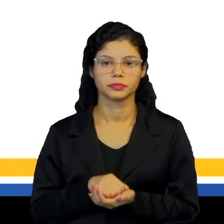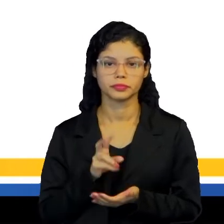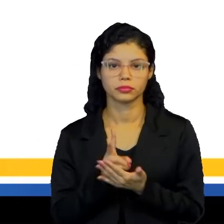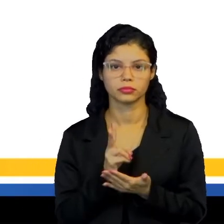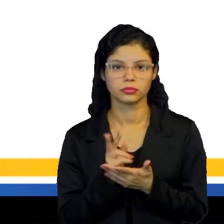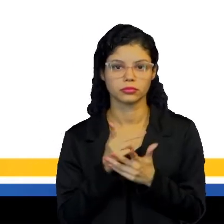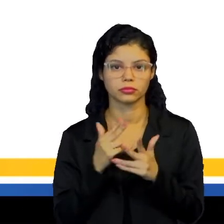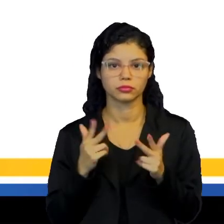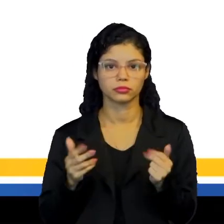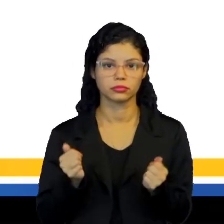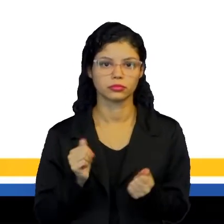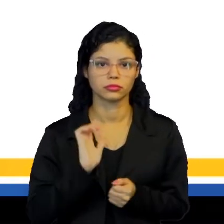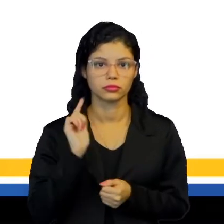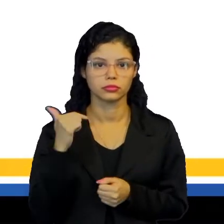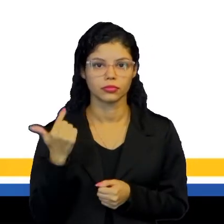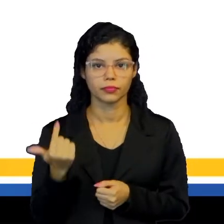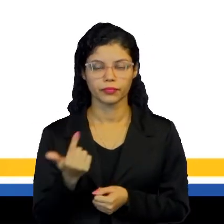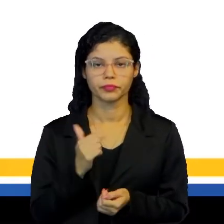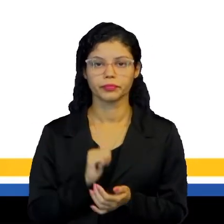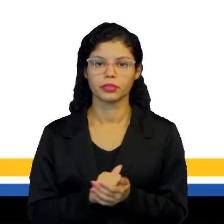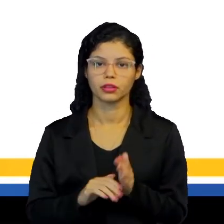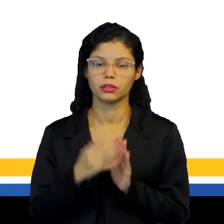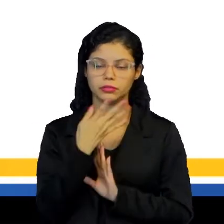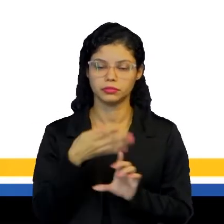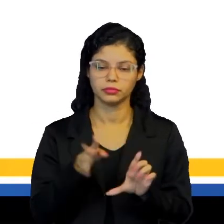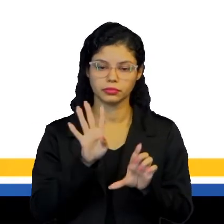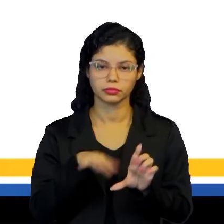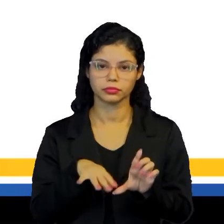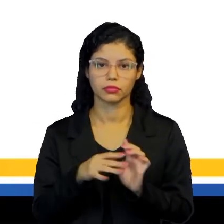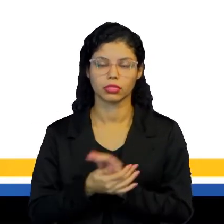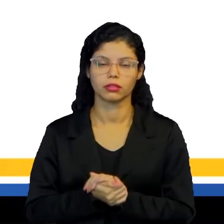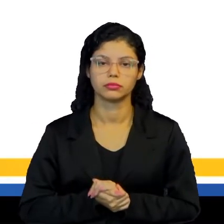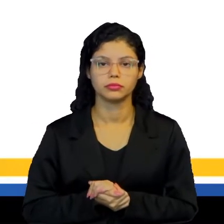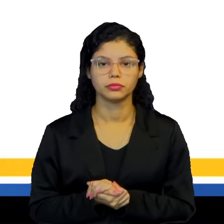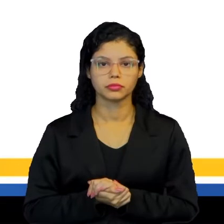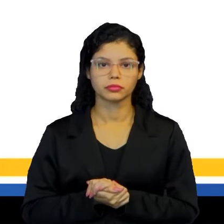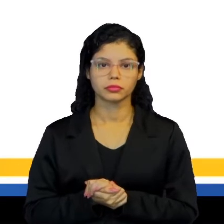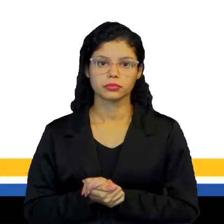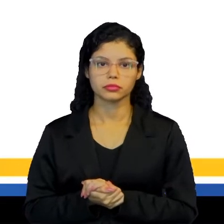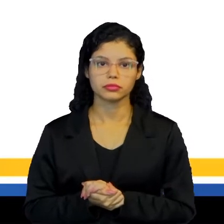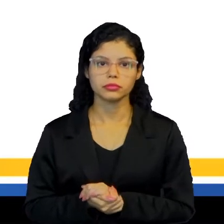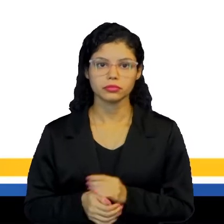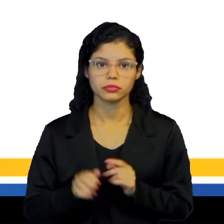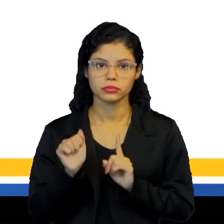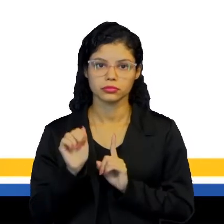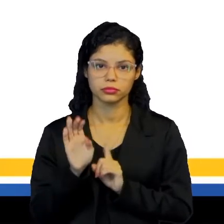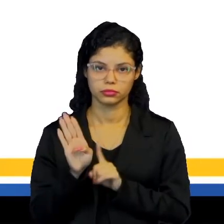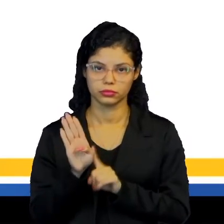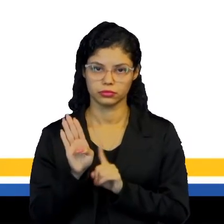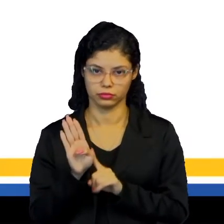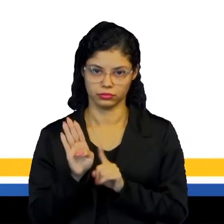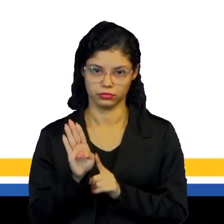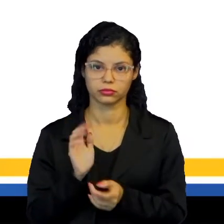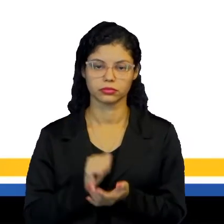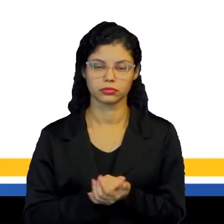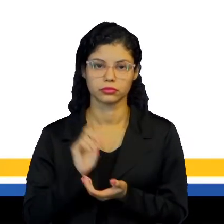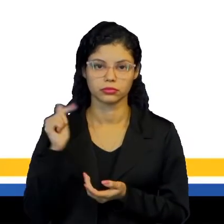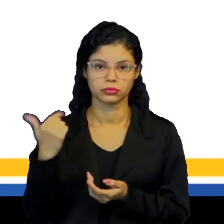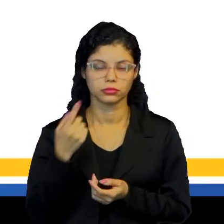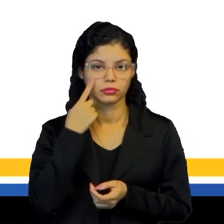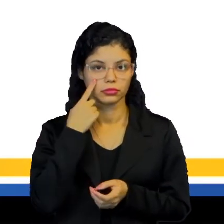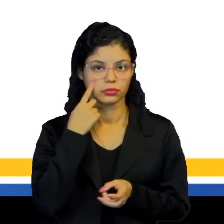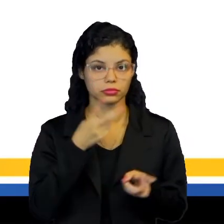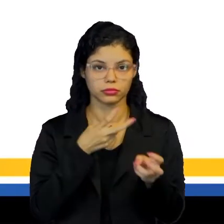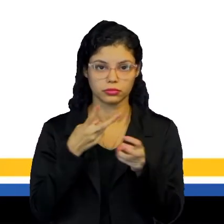mesma coisa vai ser as outras tabelas. Então, vejamos aí a tabela B. Então, observe aí que